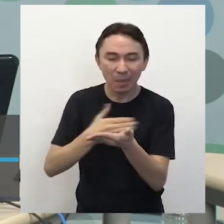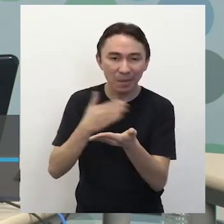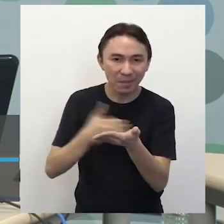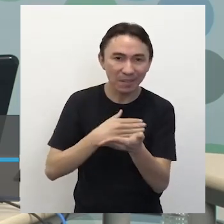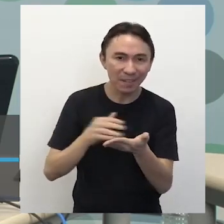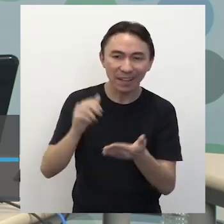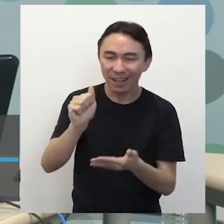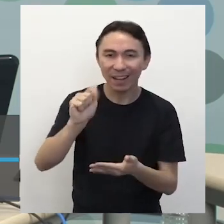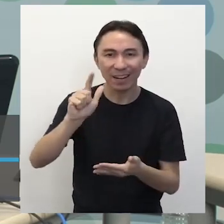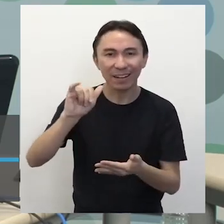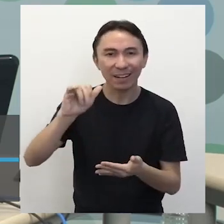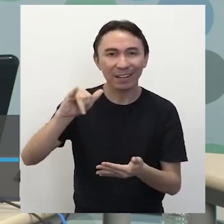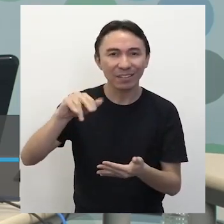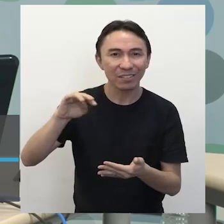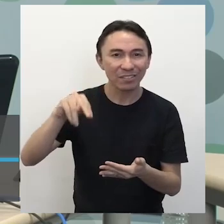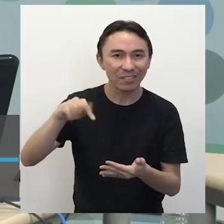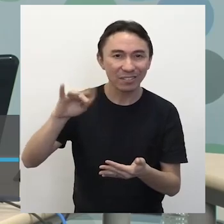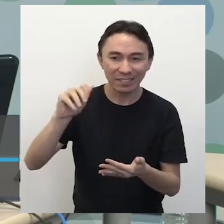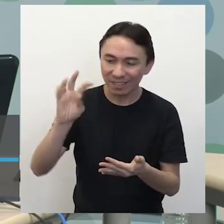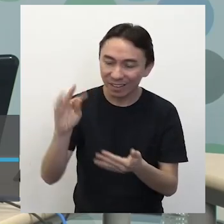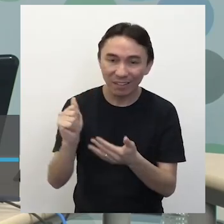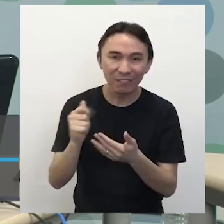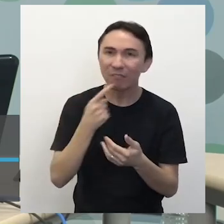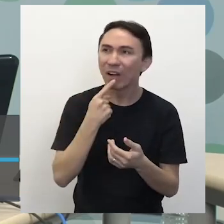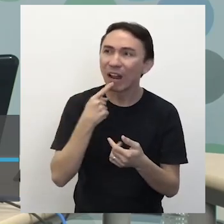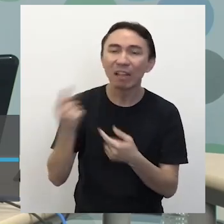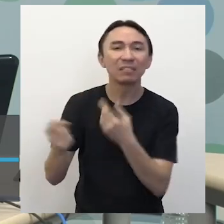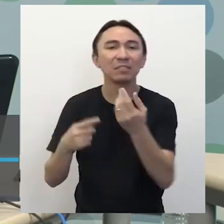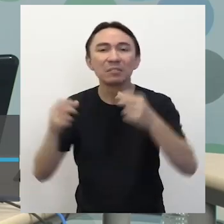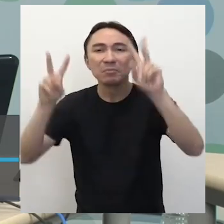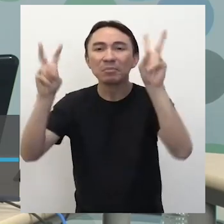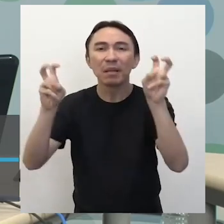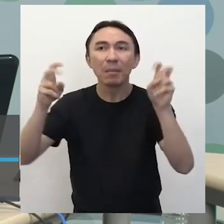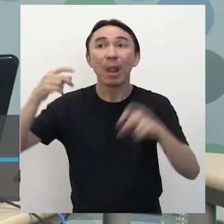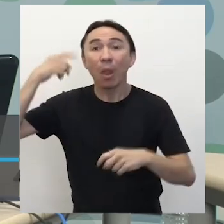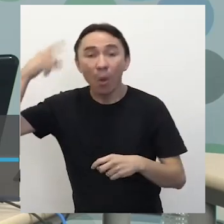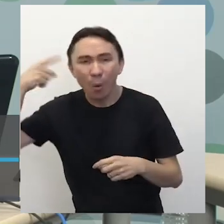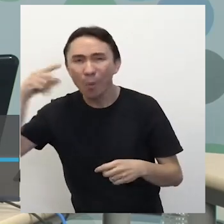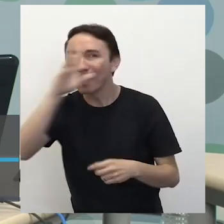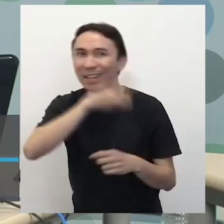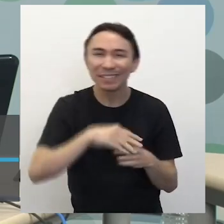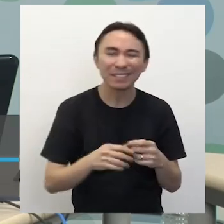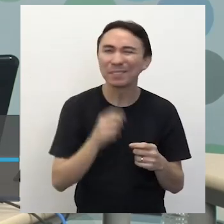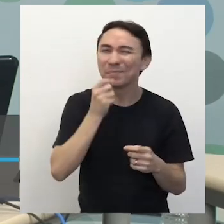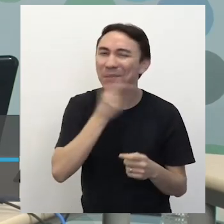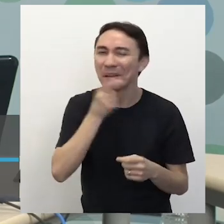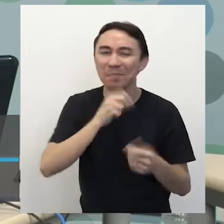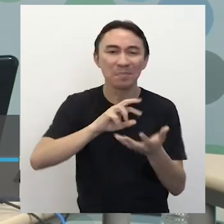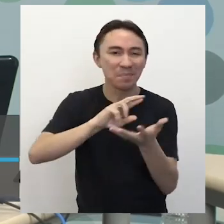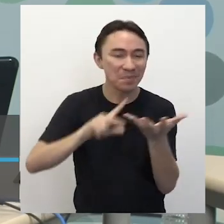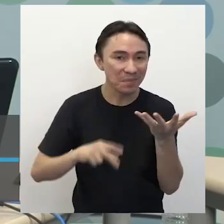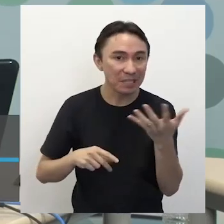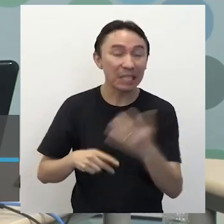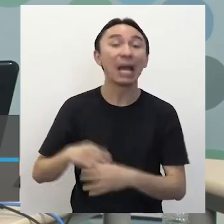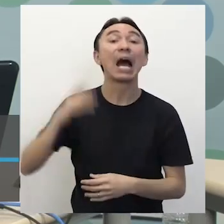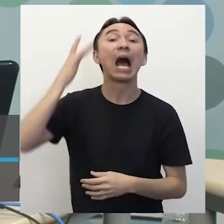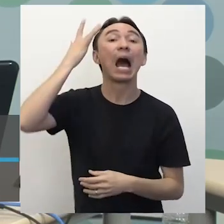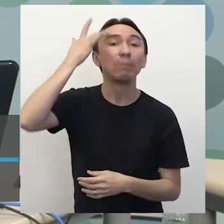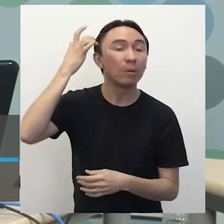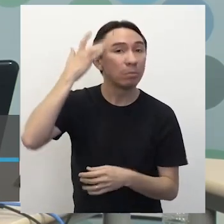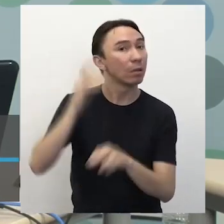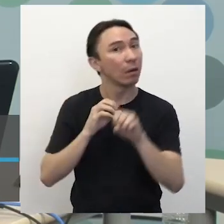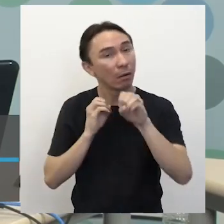muita ironia, com muito deboche. Isso. Porque se vocês lerem de hoje para amanhã, a gente vai continuar falando sobre o alienista na aula de amanhã, sabia? Ah, que A legal. gente pode discutir